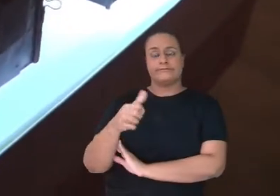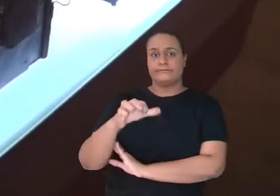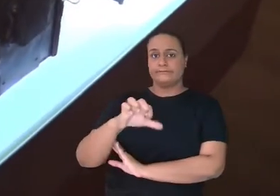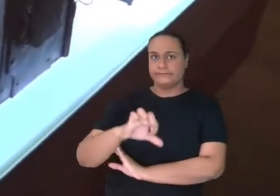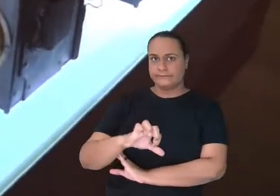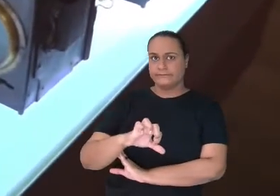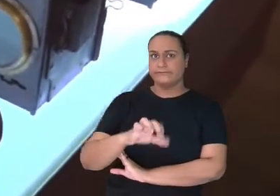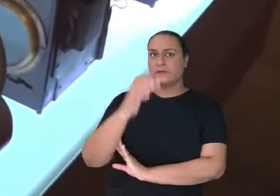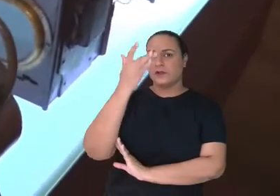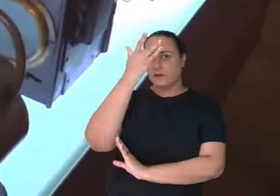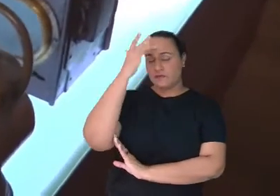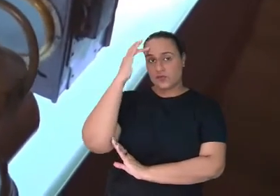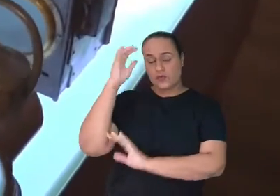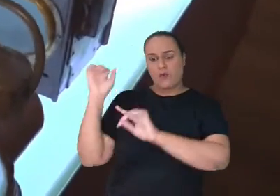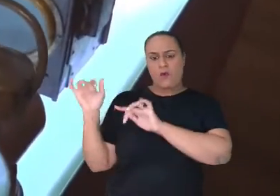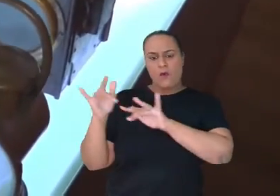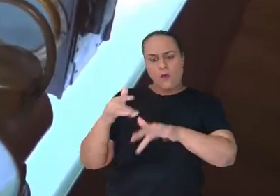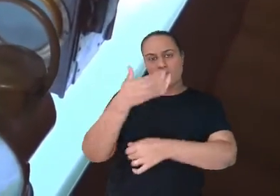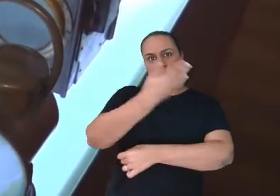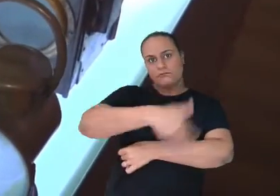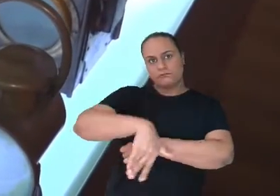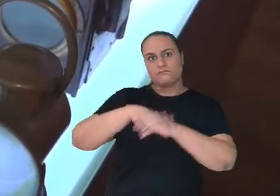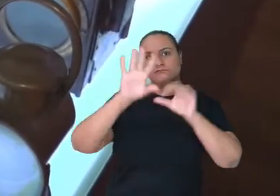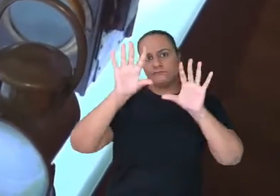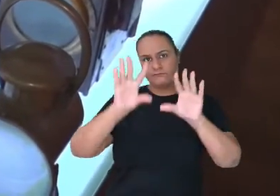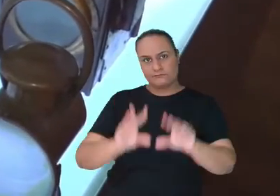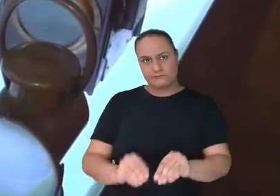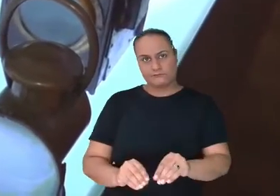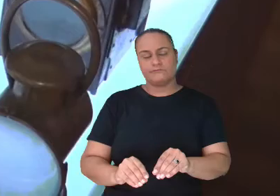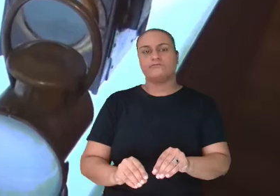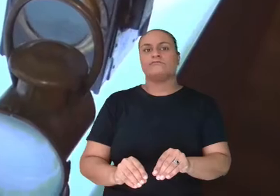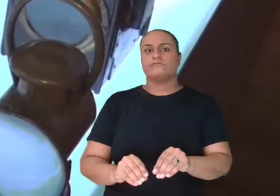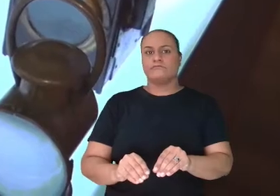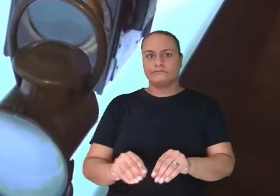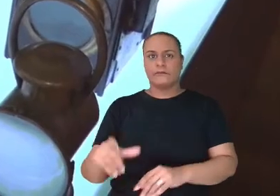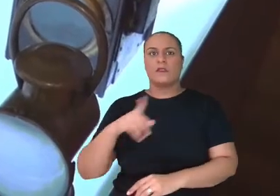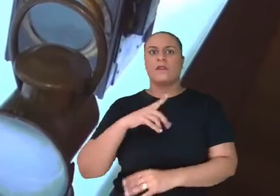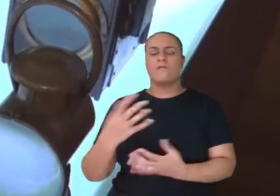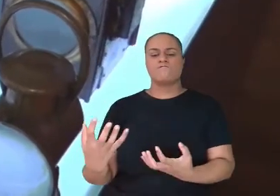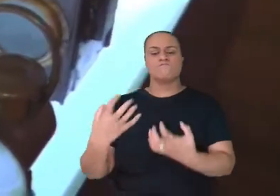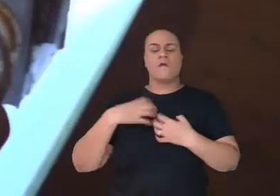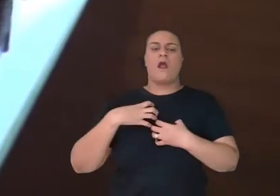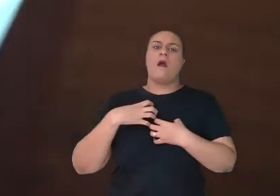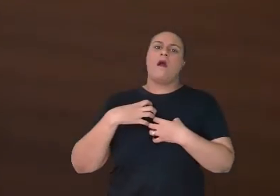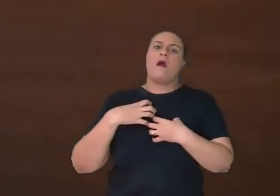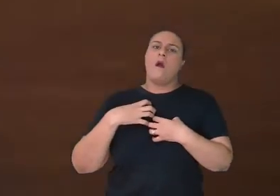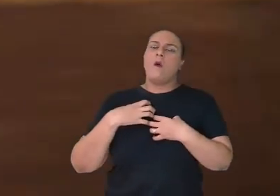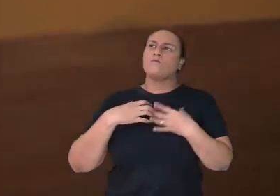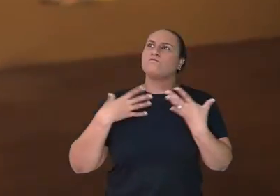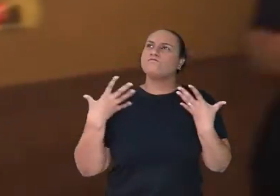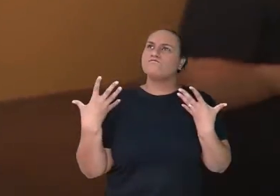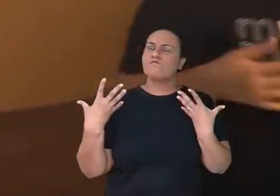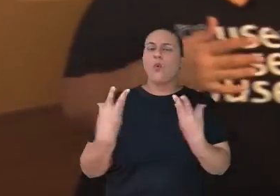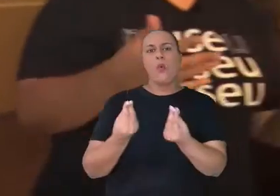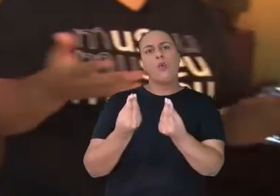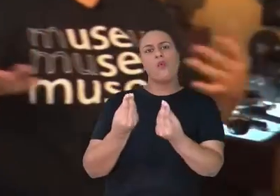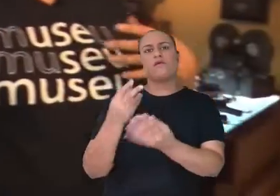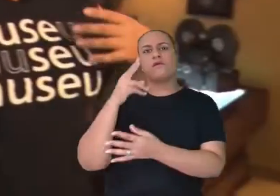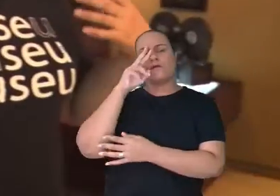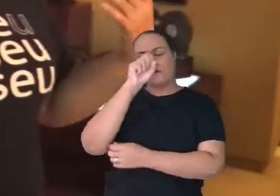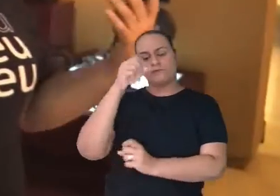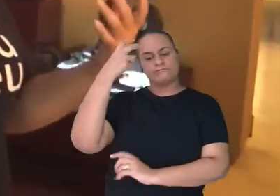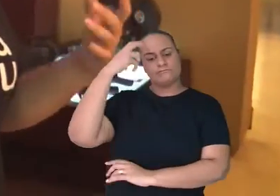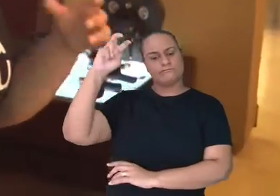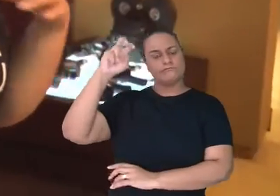das pessoas ocuparem as ruas à noite. Isso teve um impacto gigantesco na cultura local. Então, por